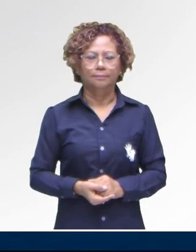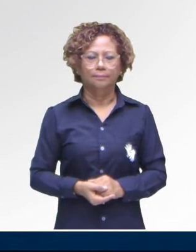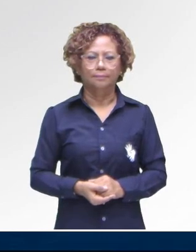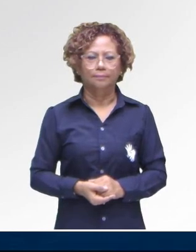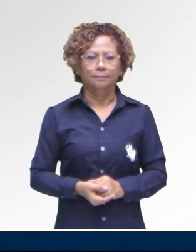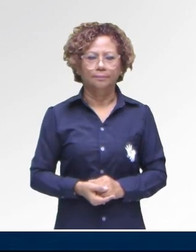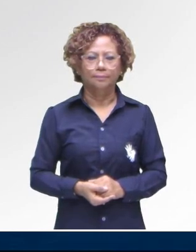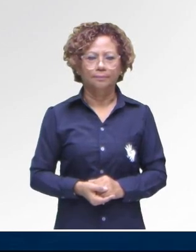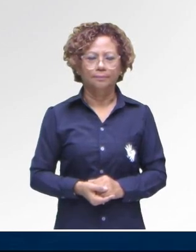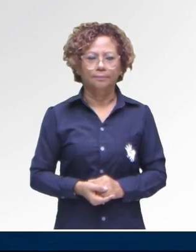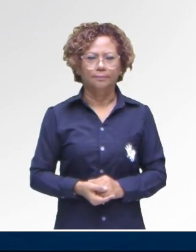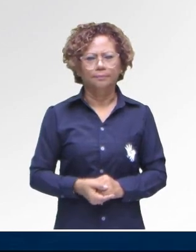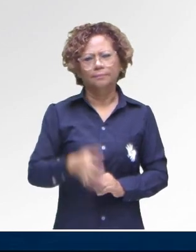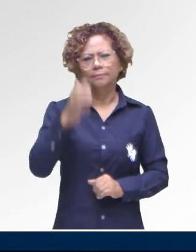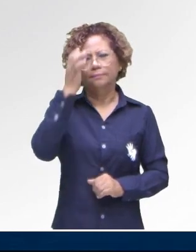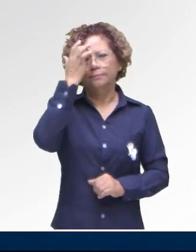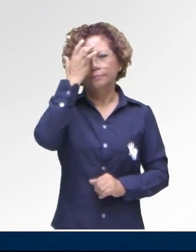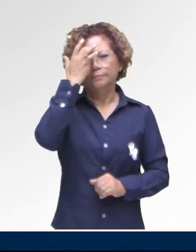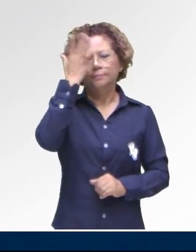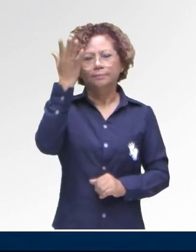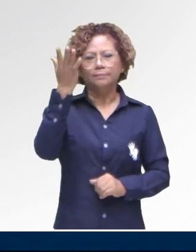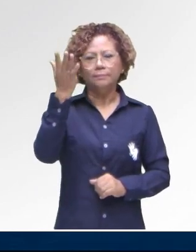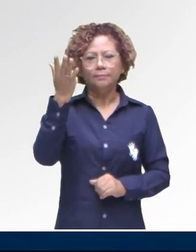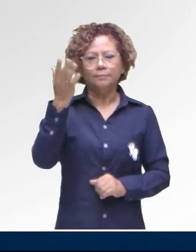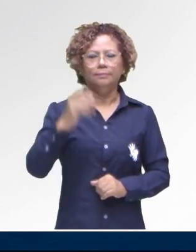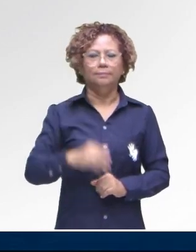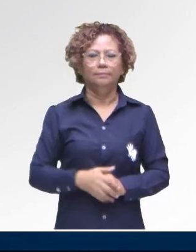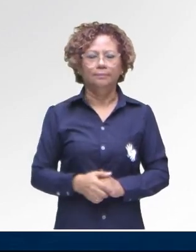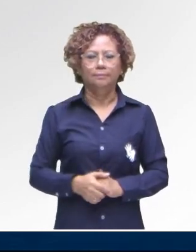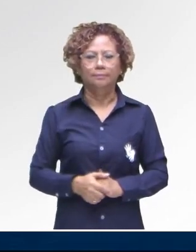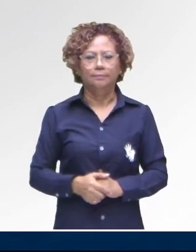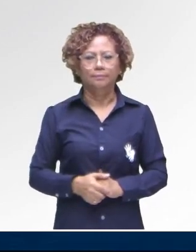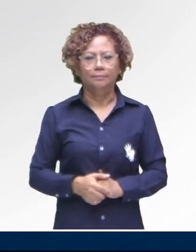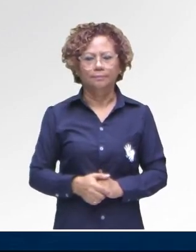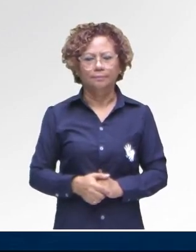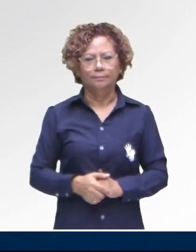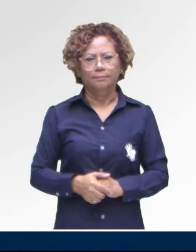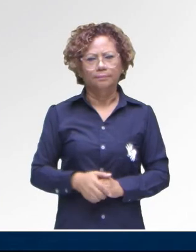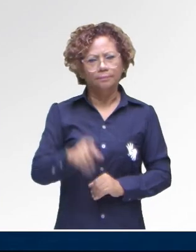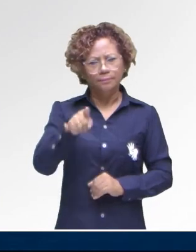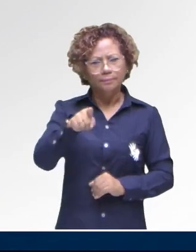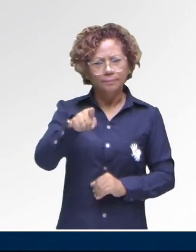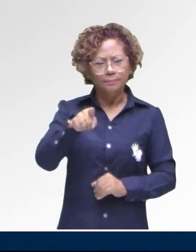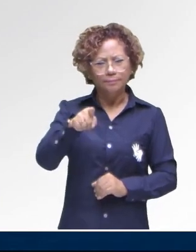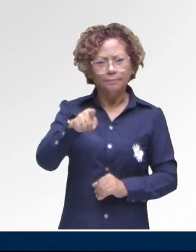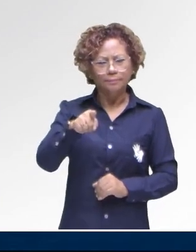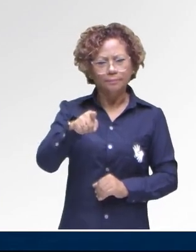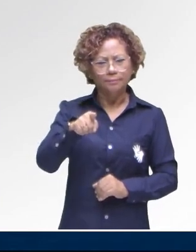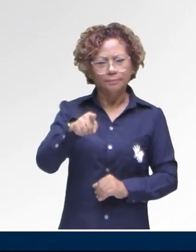Ok? Fácil, né? De verificarmos aí. Acredito que vocês tenham